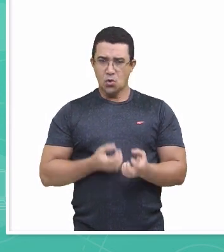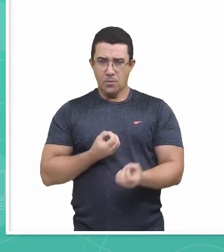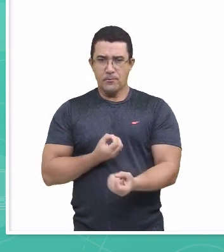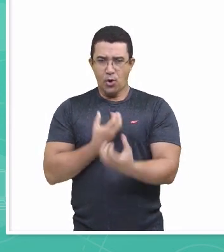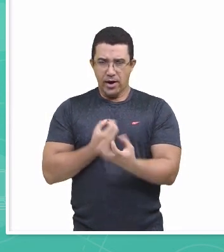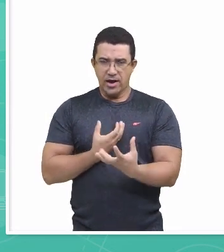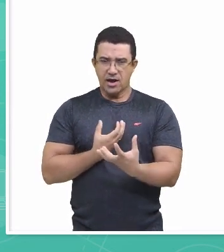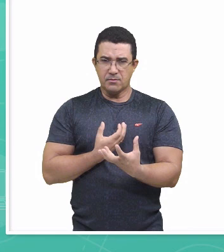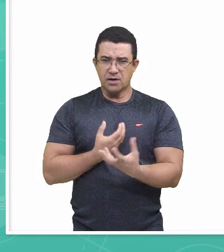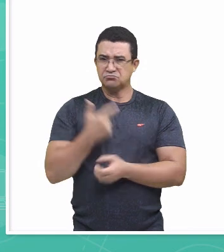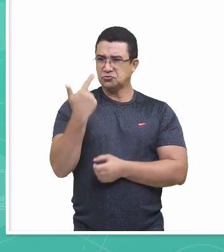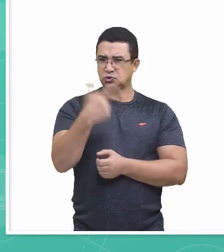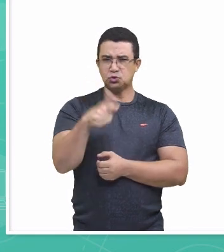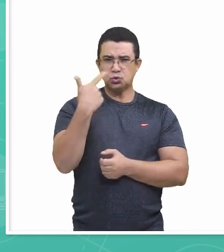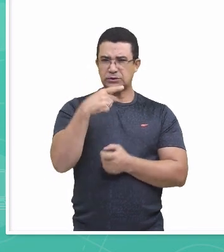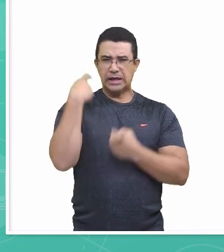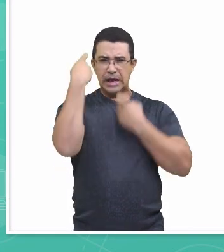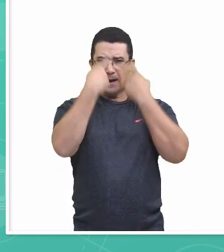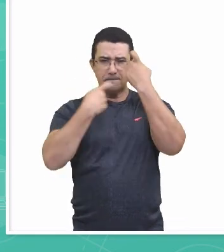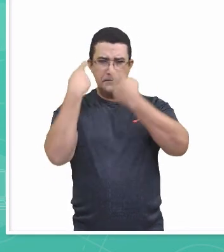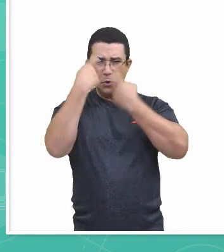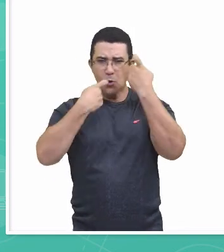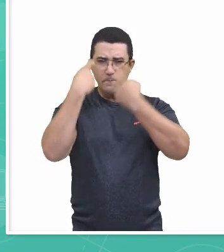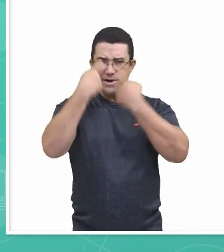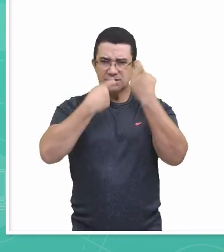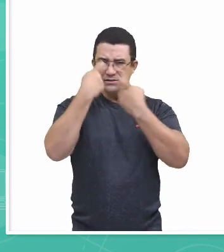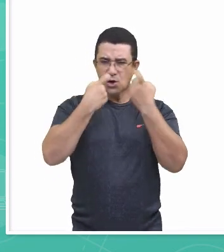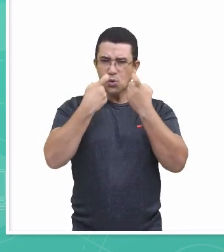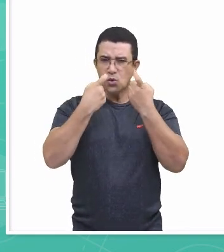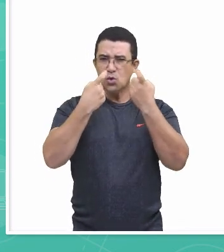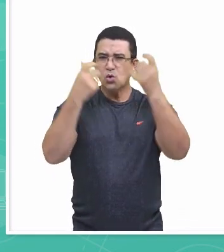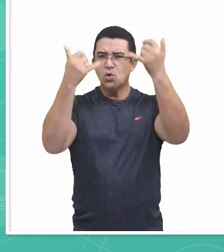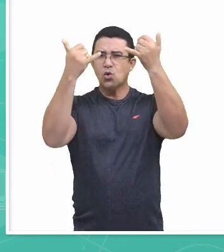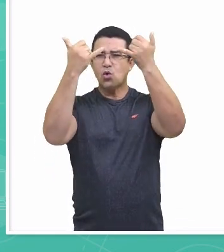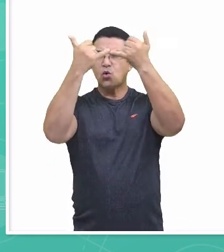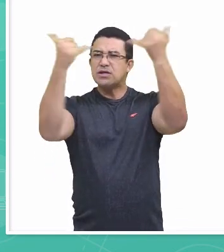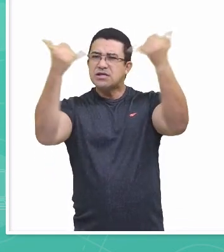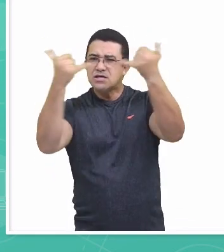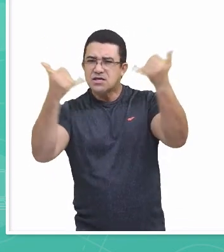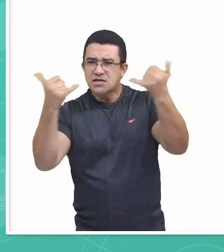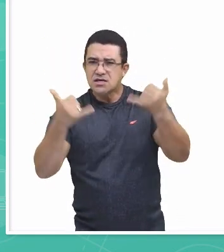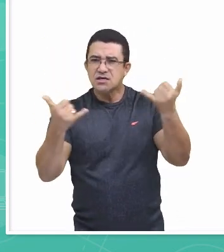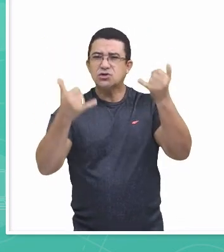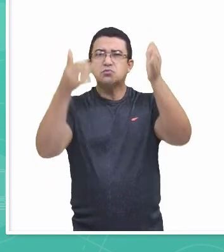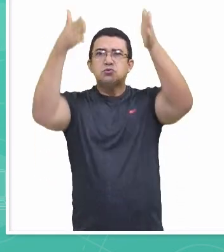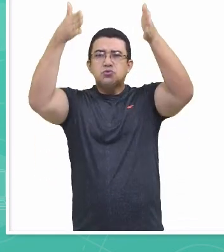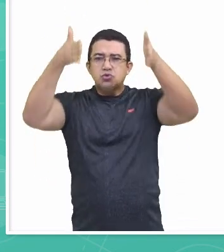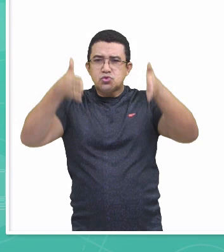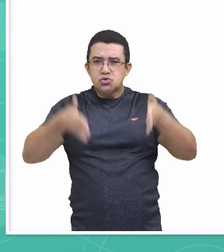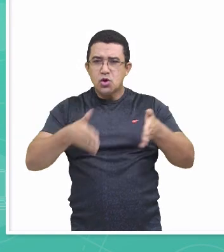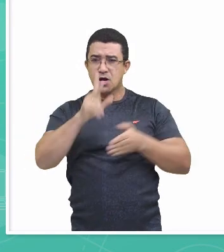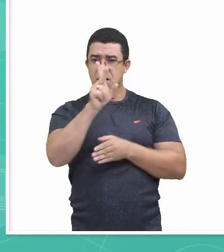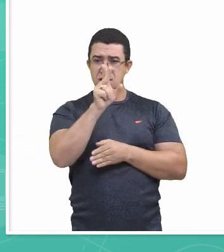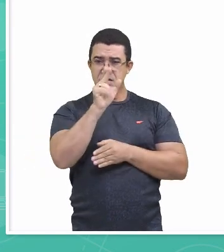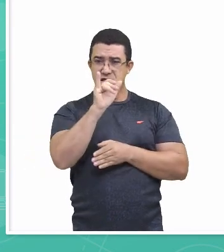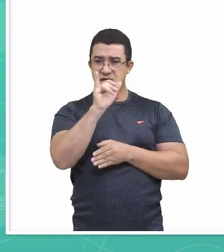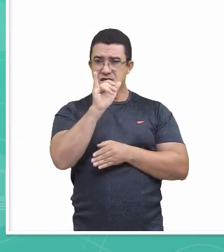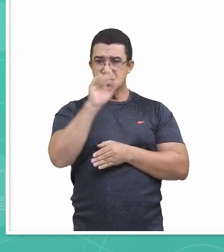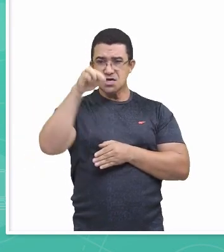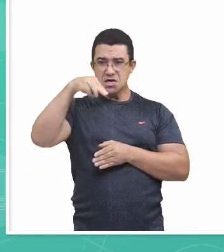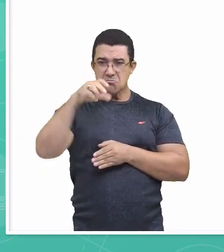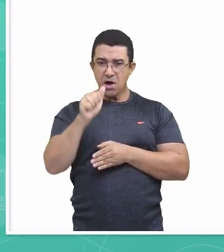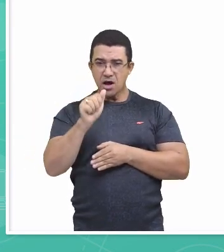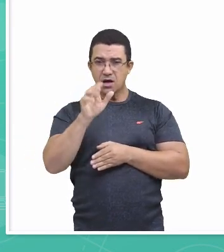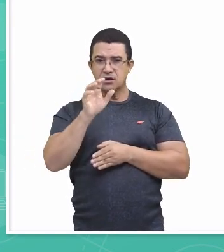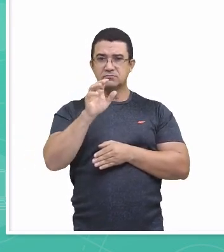é inexistente, ou seja, não existe a preocupação com o ritmo, com a métrica e as rimas?